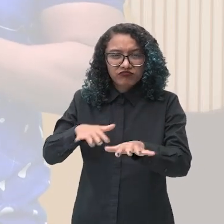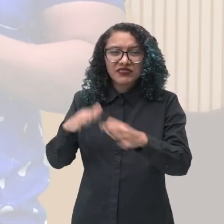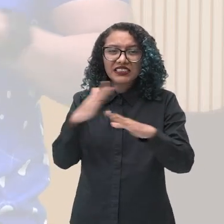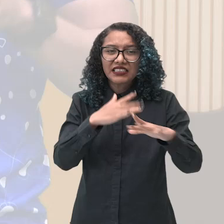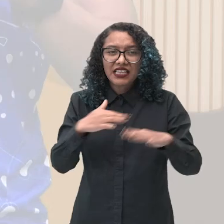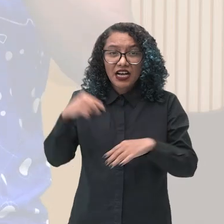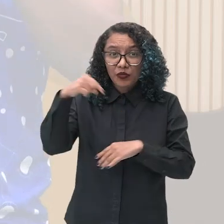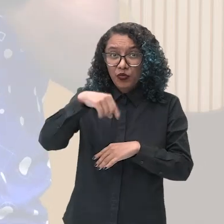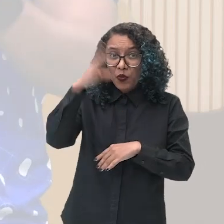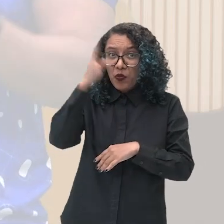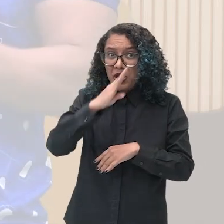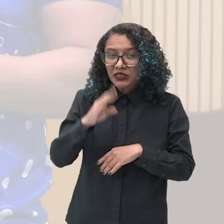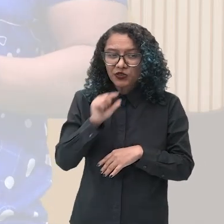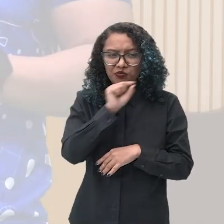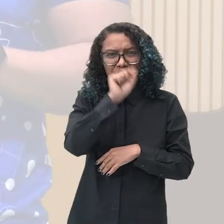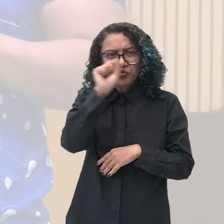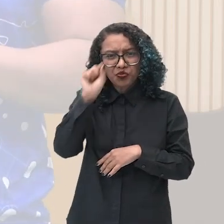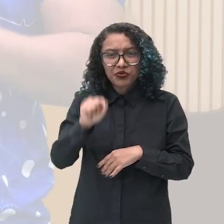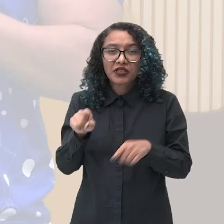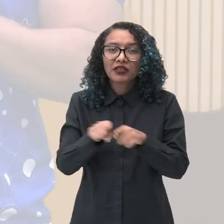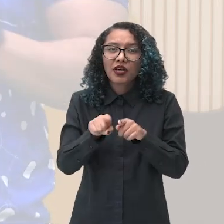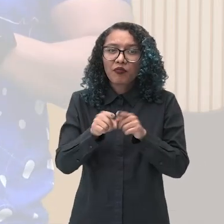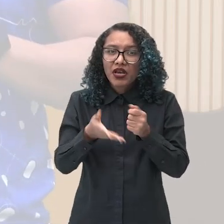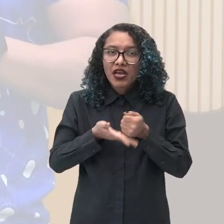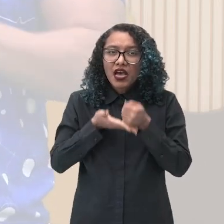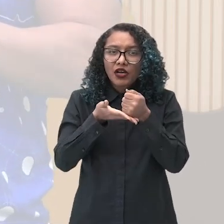tá bom? Ele contribuiu ali para a